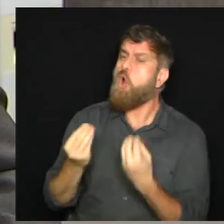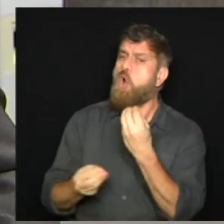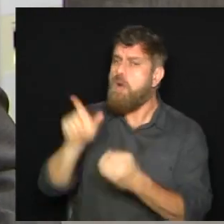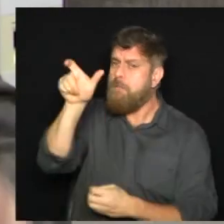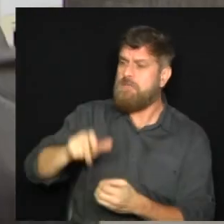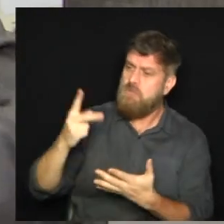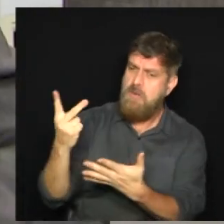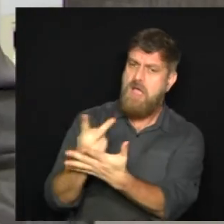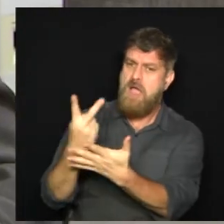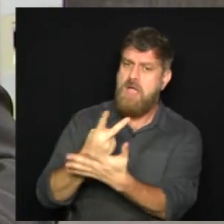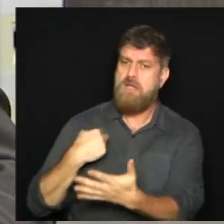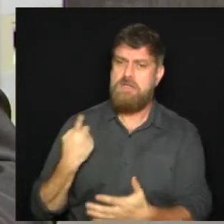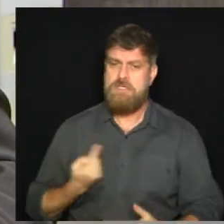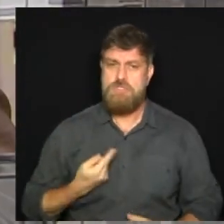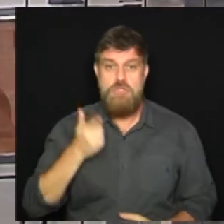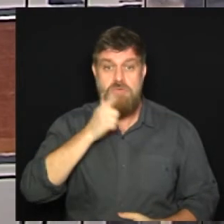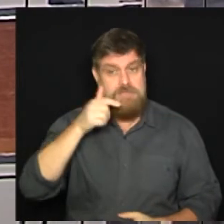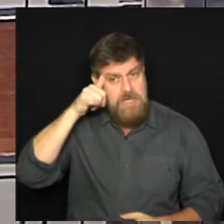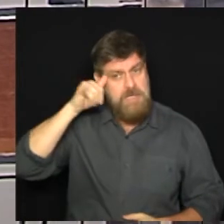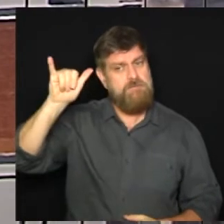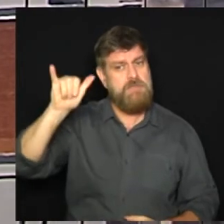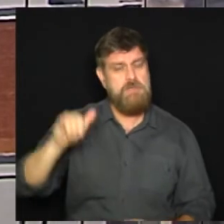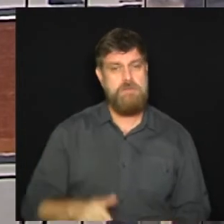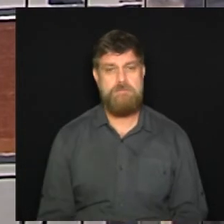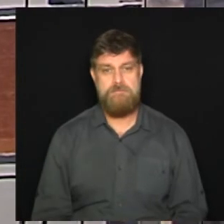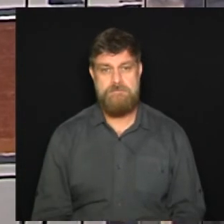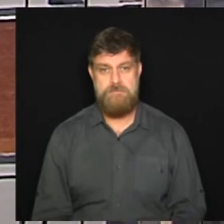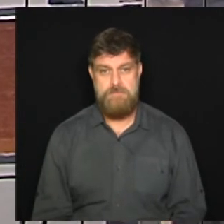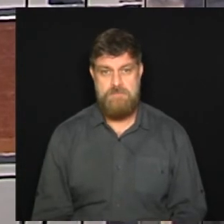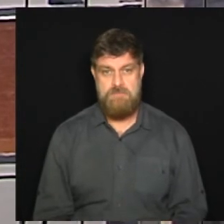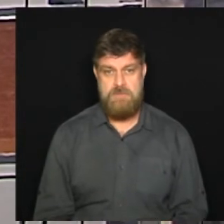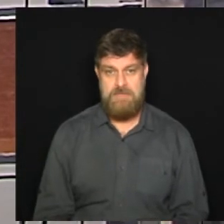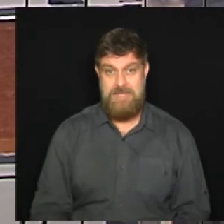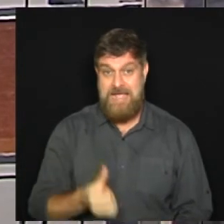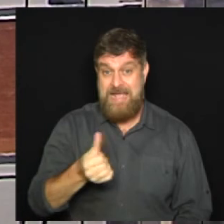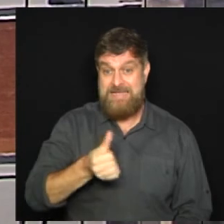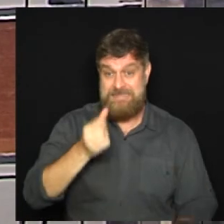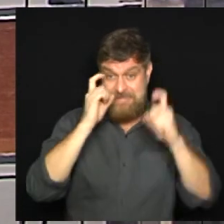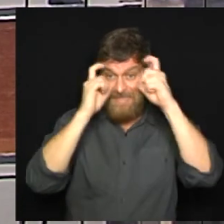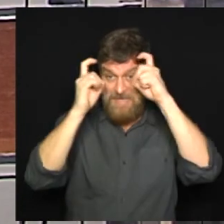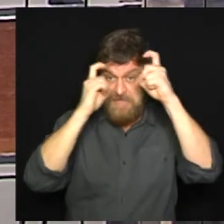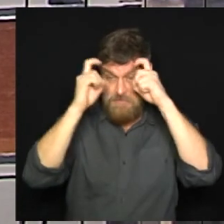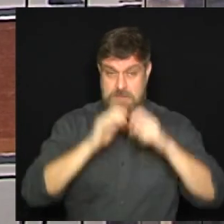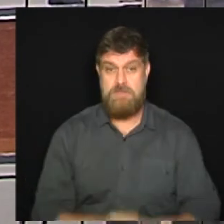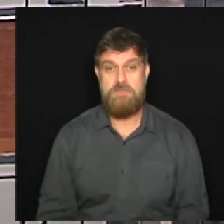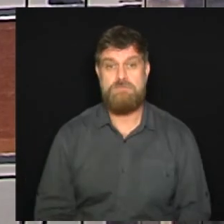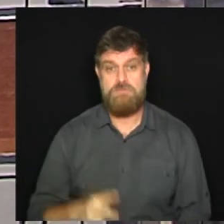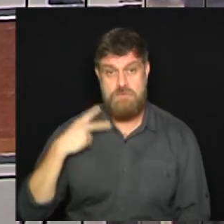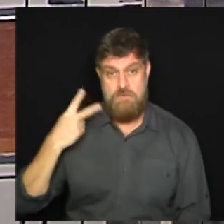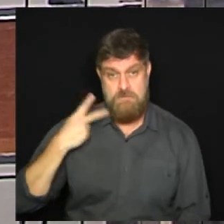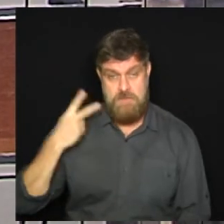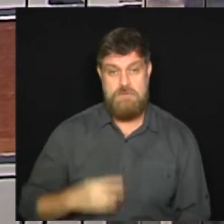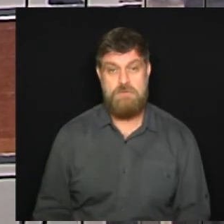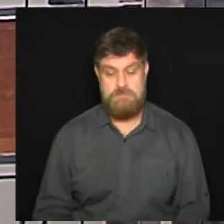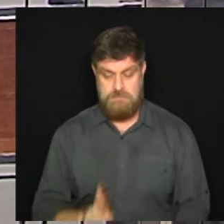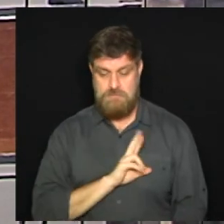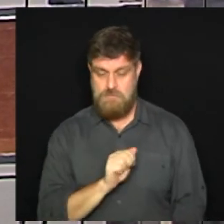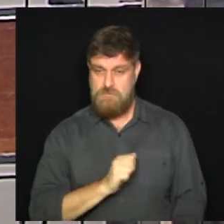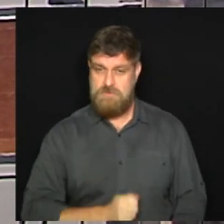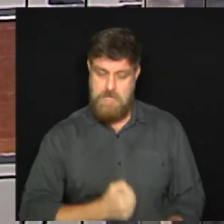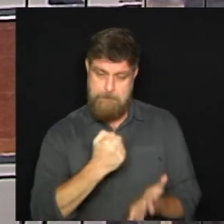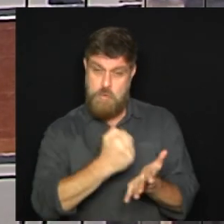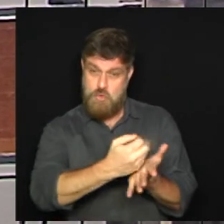que nós possamos realmente evitar. Ainda durante a sexta reunião ordinária, o vereador Luiz Rossini protocolou um